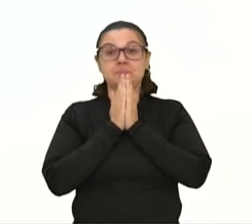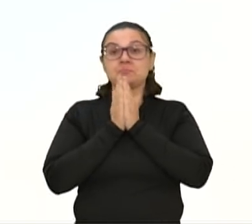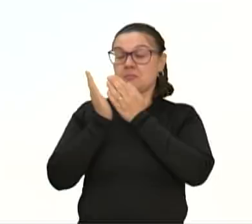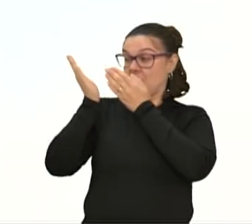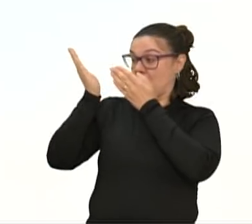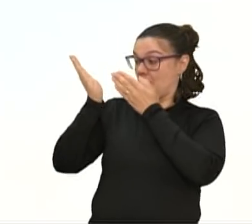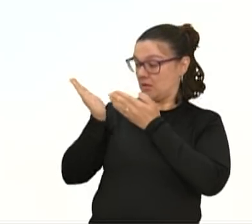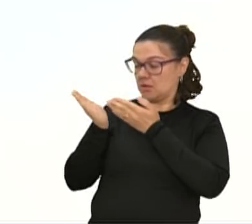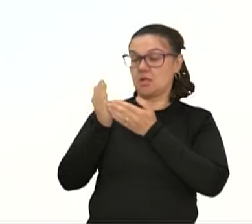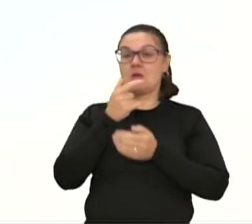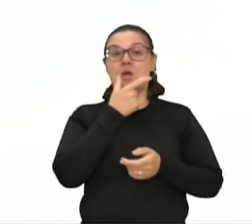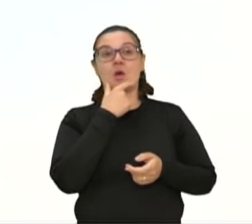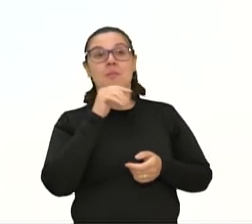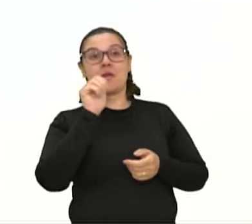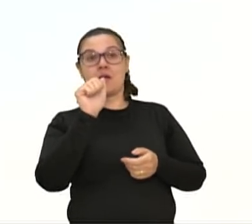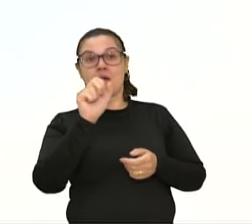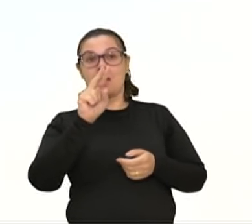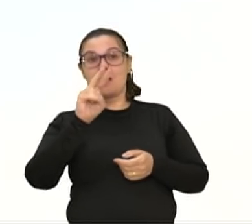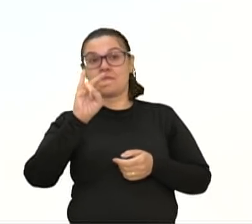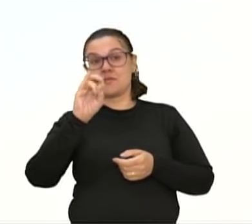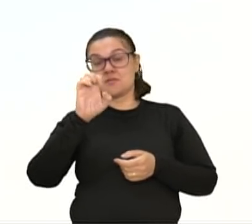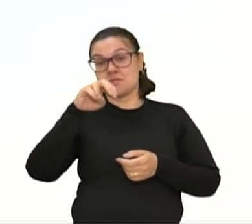Aqui temos o Avicena.